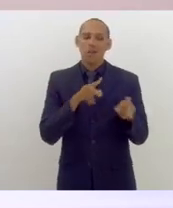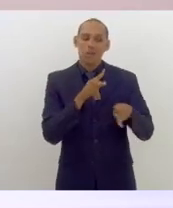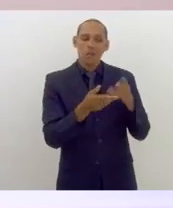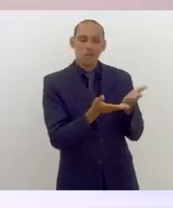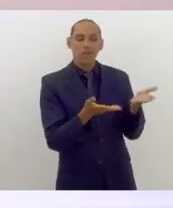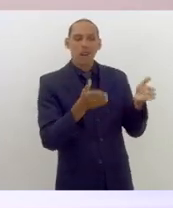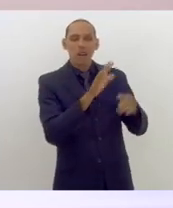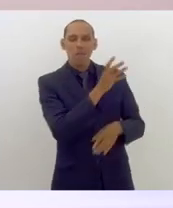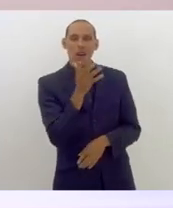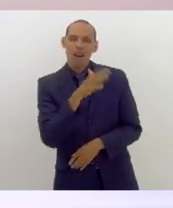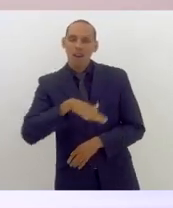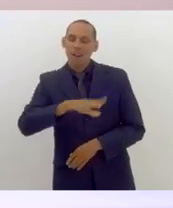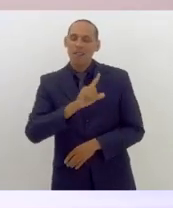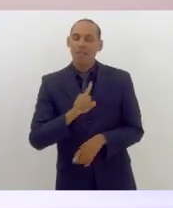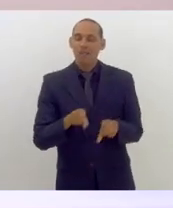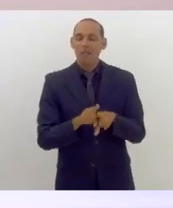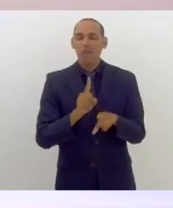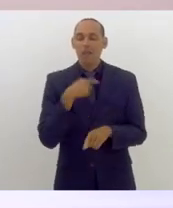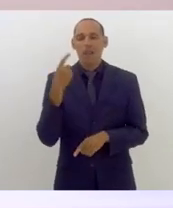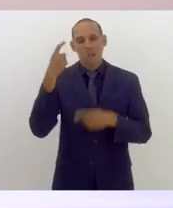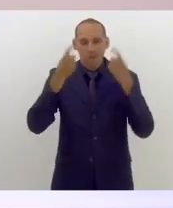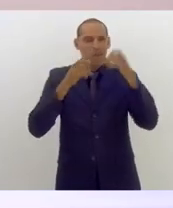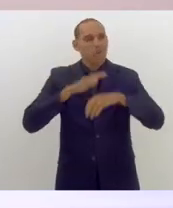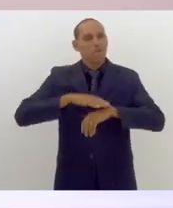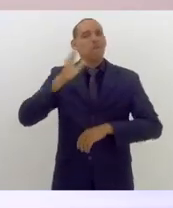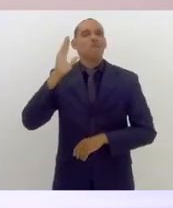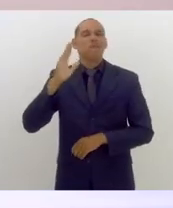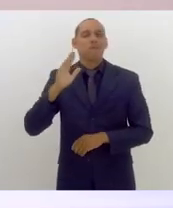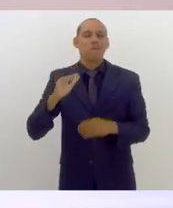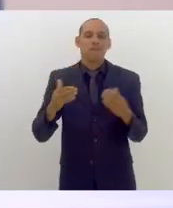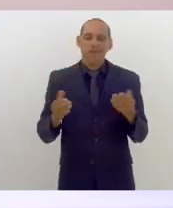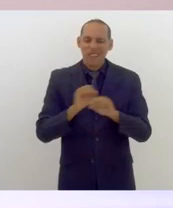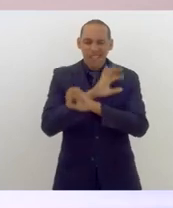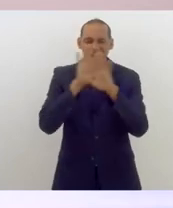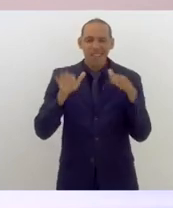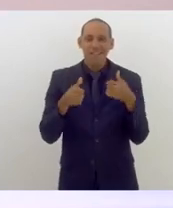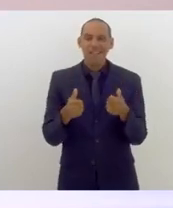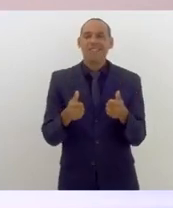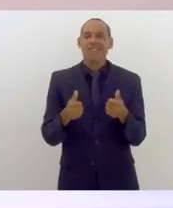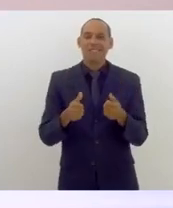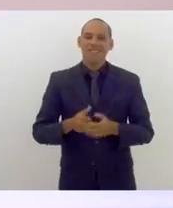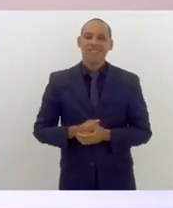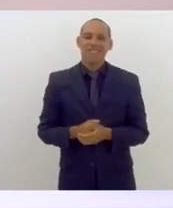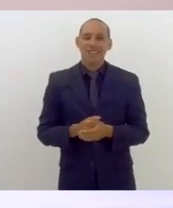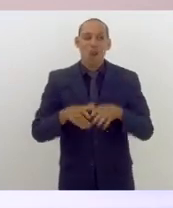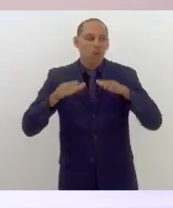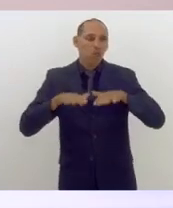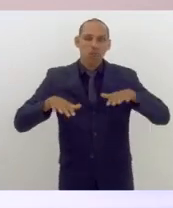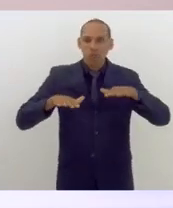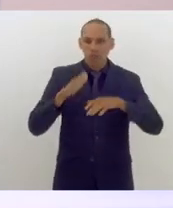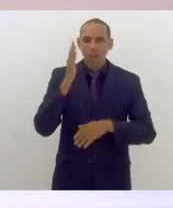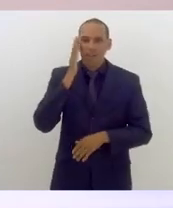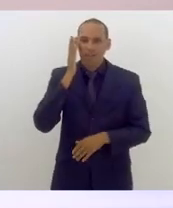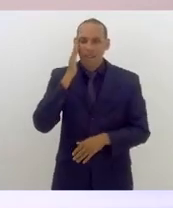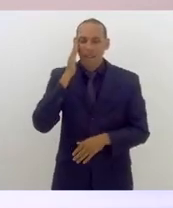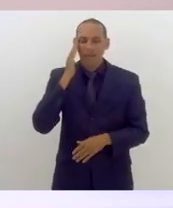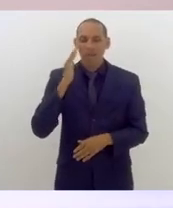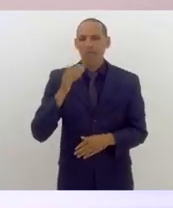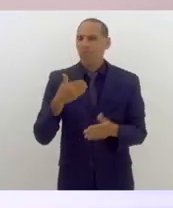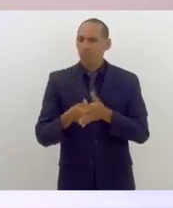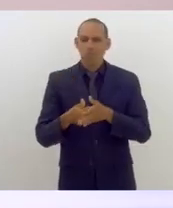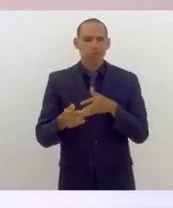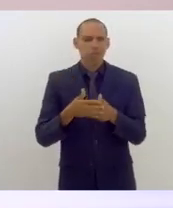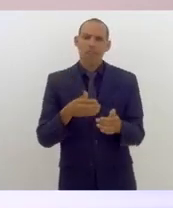e do meio ambiente a nossa preocupação maior é essa Então queria deixar isso bem claro para que todos pudesse ter entendimento independente